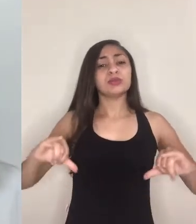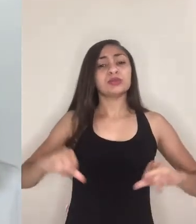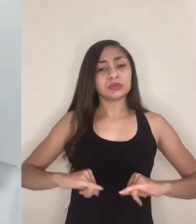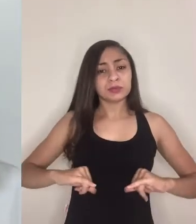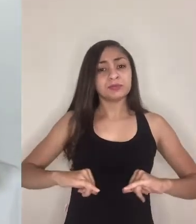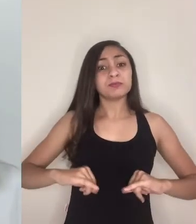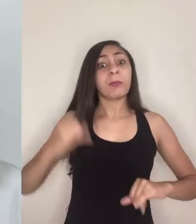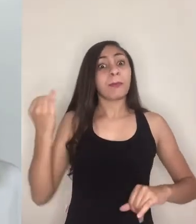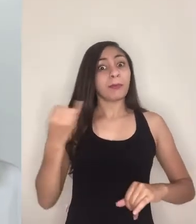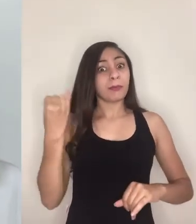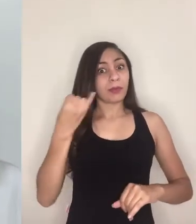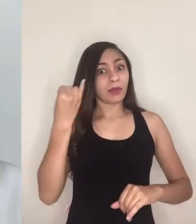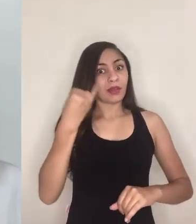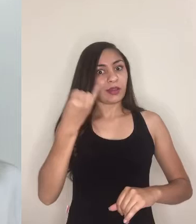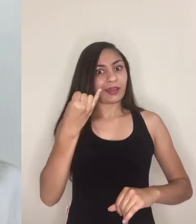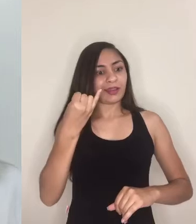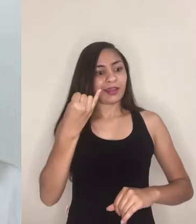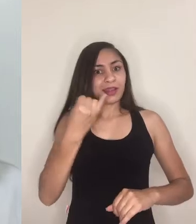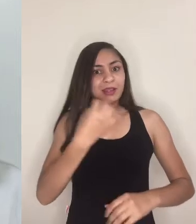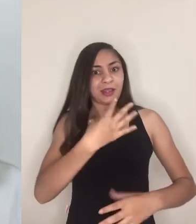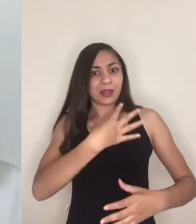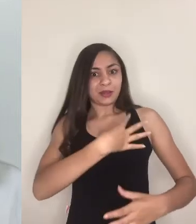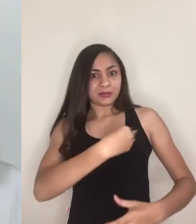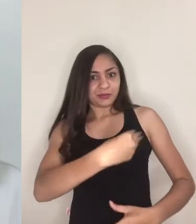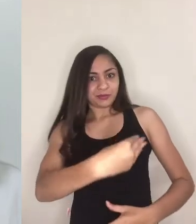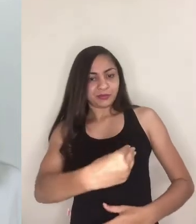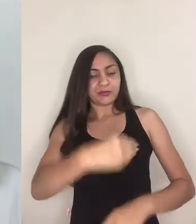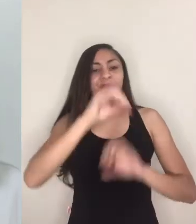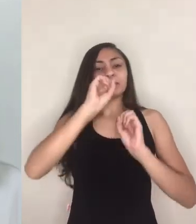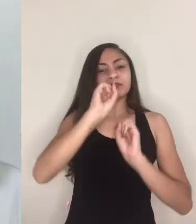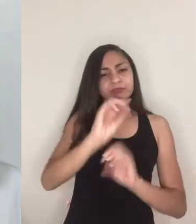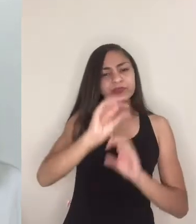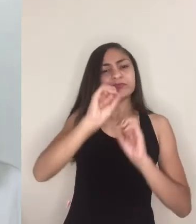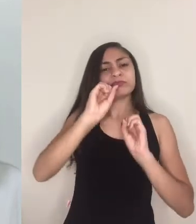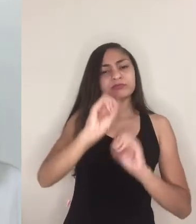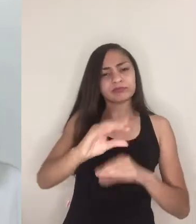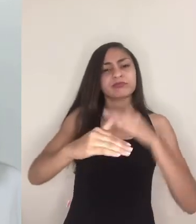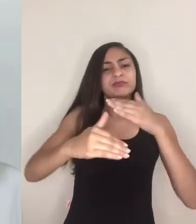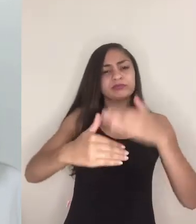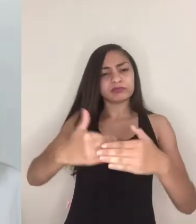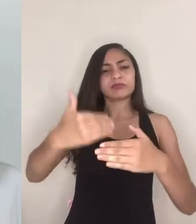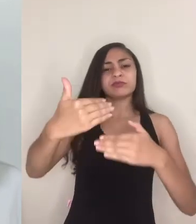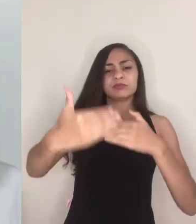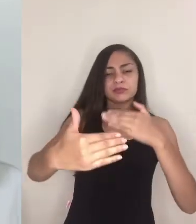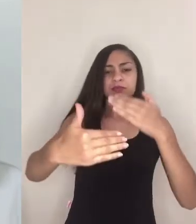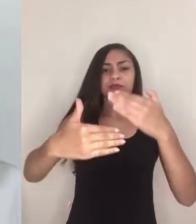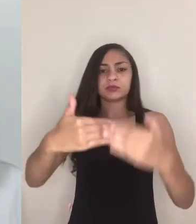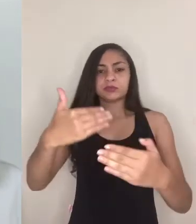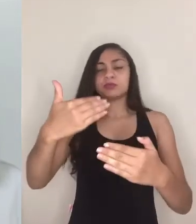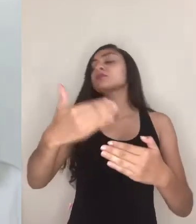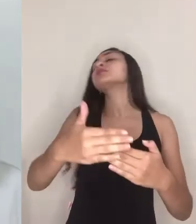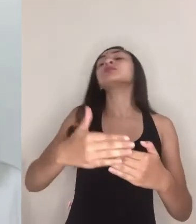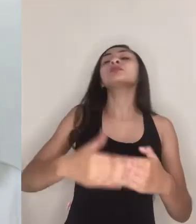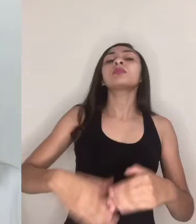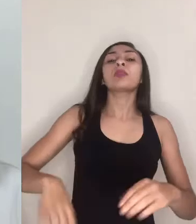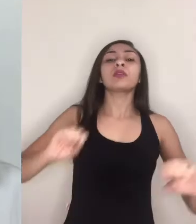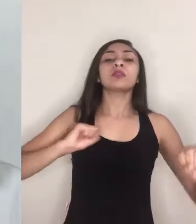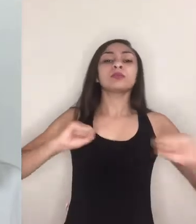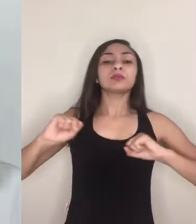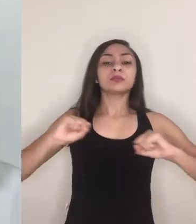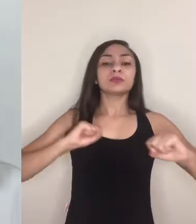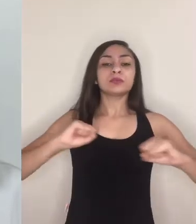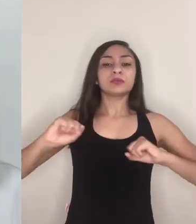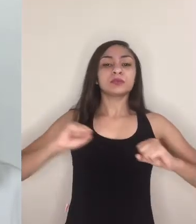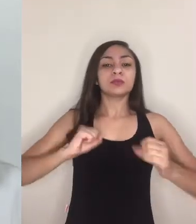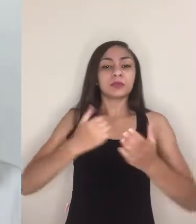pela geração anterior. O Salmo começa com a seguinte declaração, conforme o versículo 1.